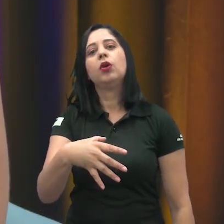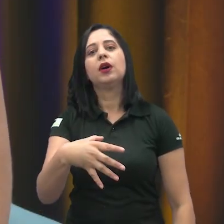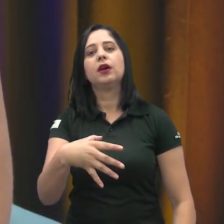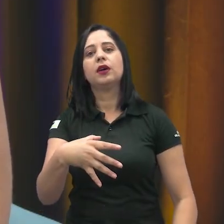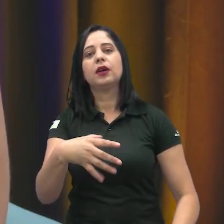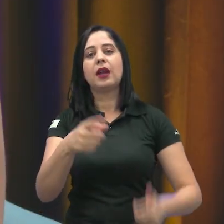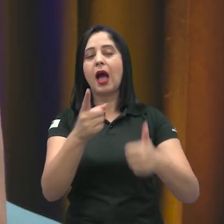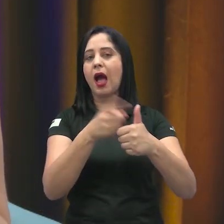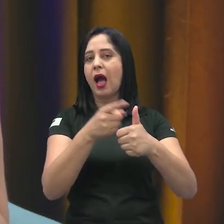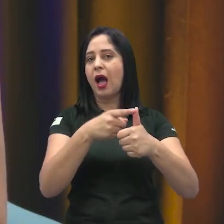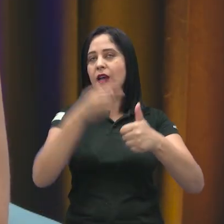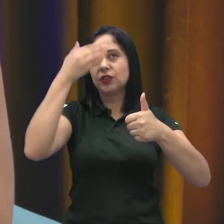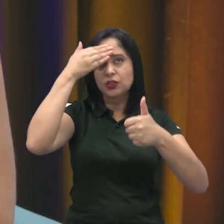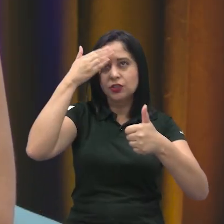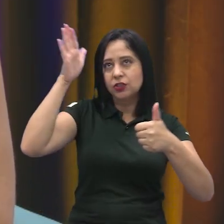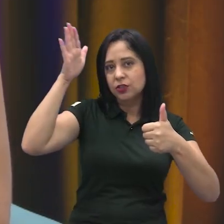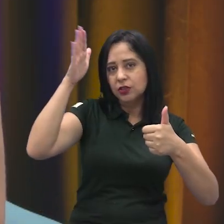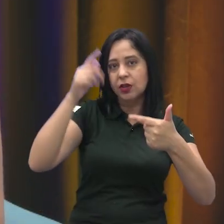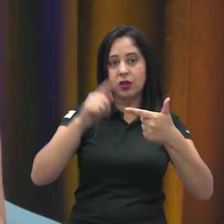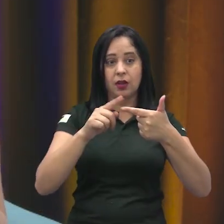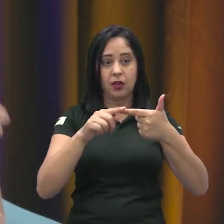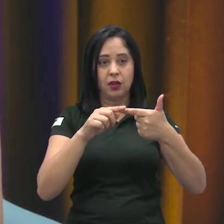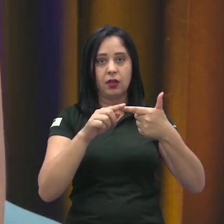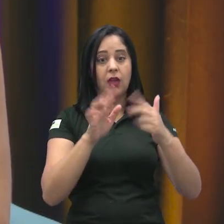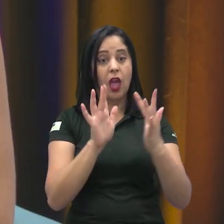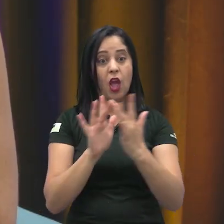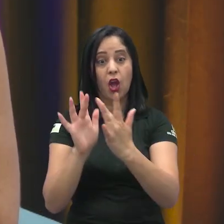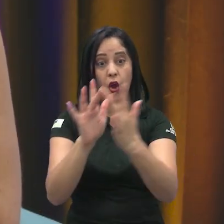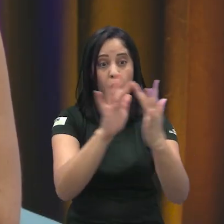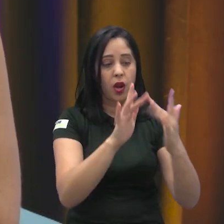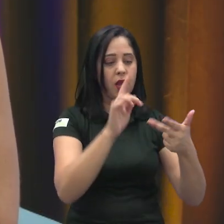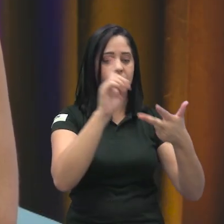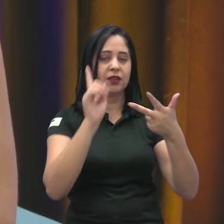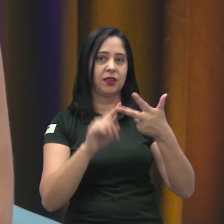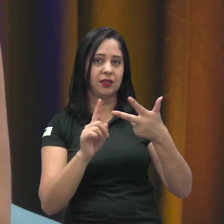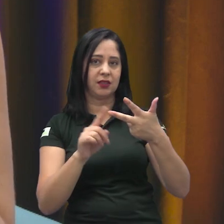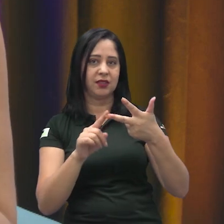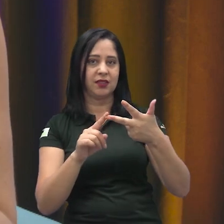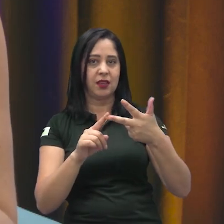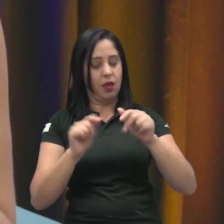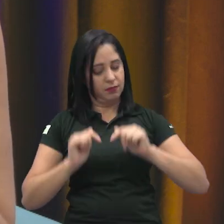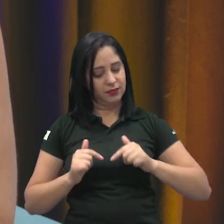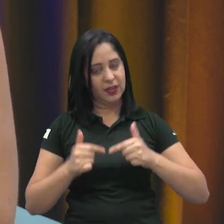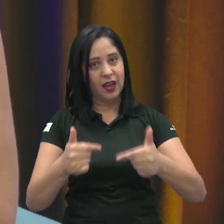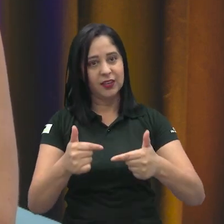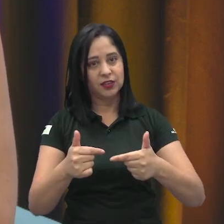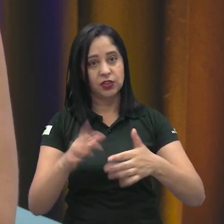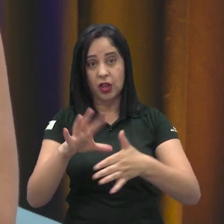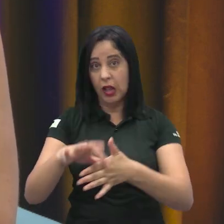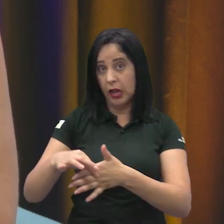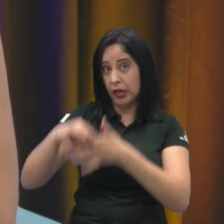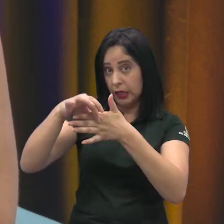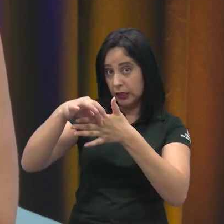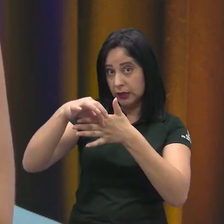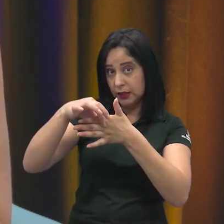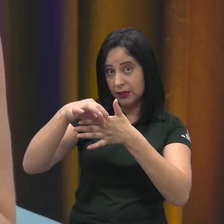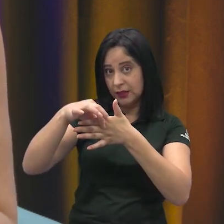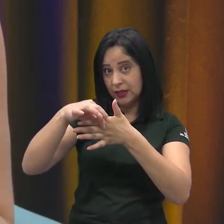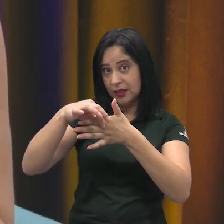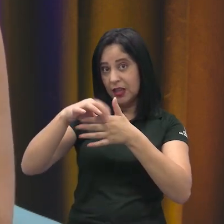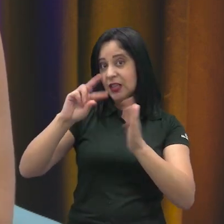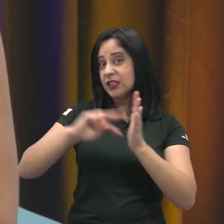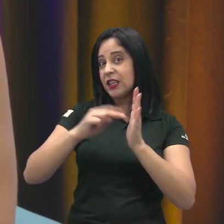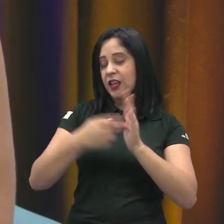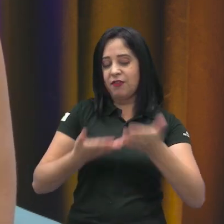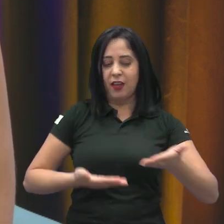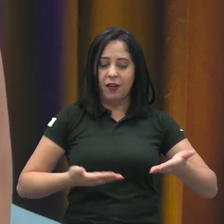ter a coragem de buscar a clareza, o cuidado para conectar pessoas e a inspiração para fazer acontecer. Liderar